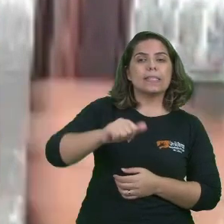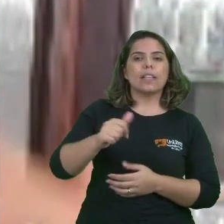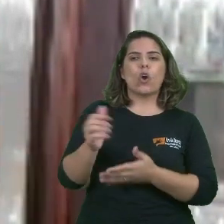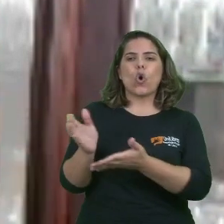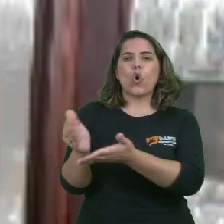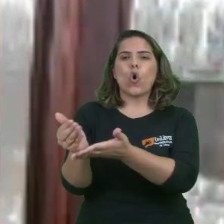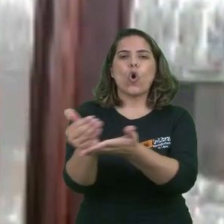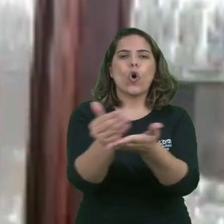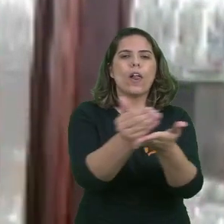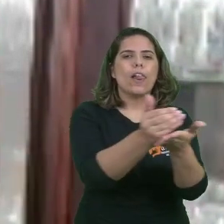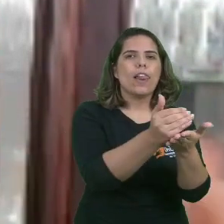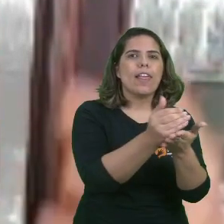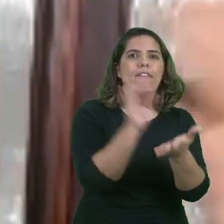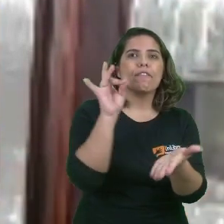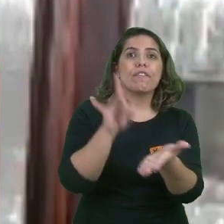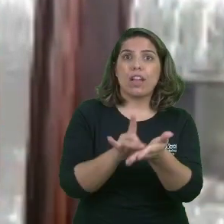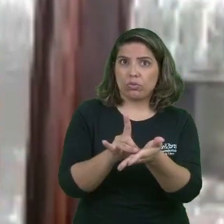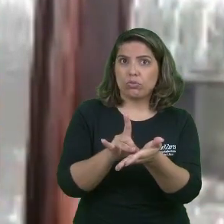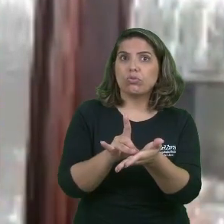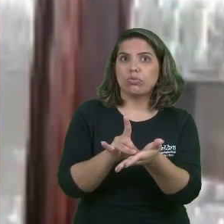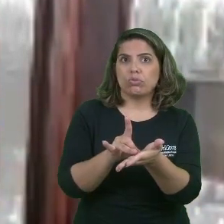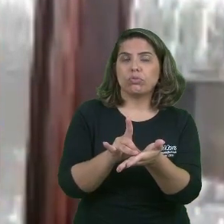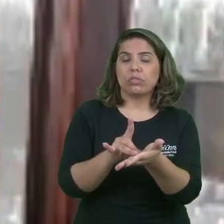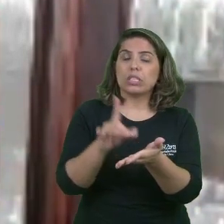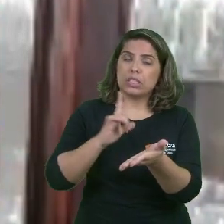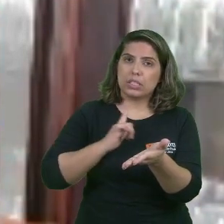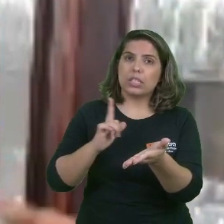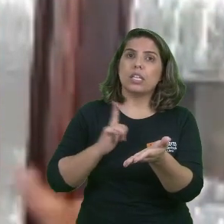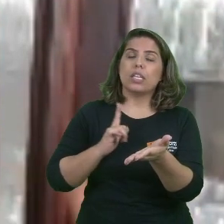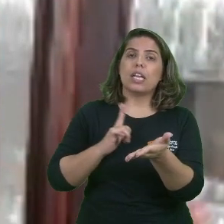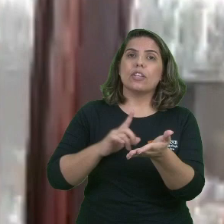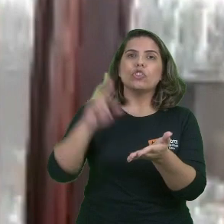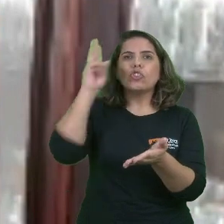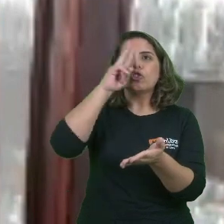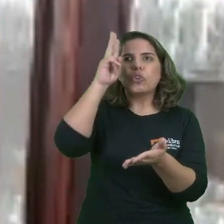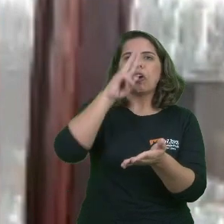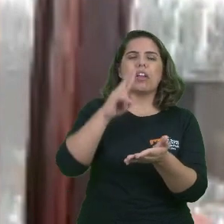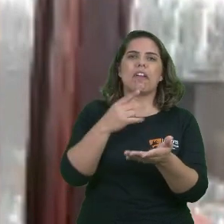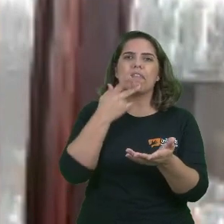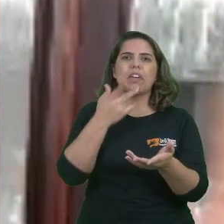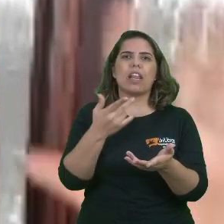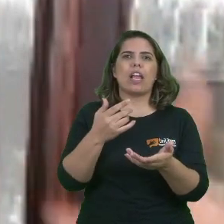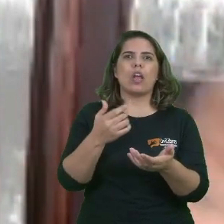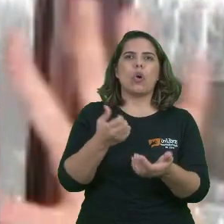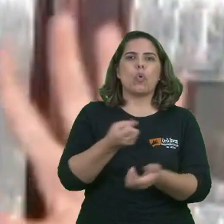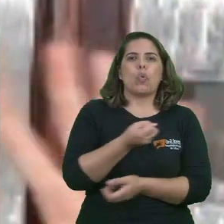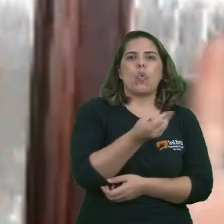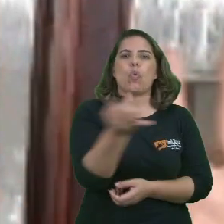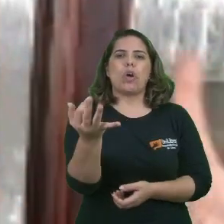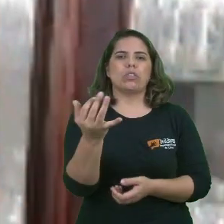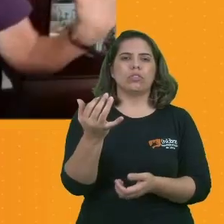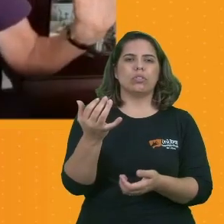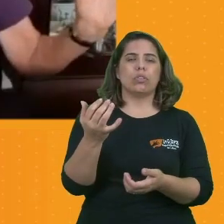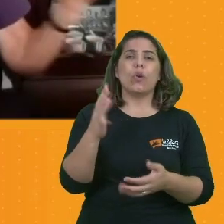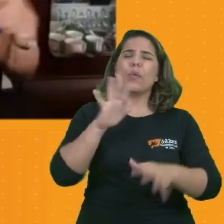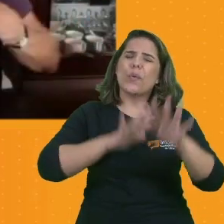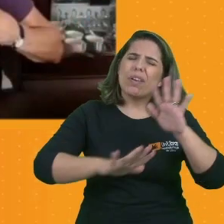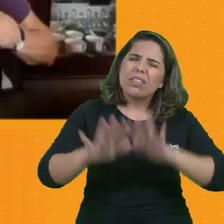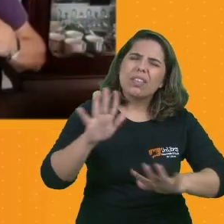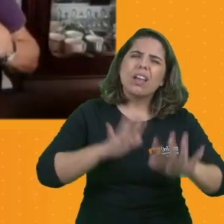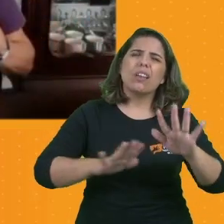colorir Poli fatos dados que seja essa história quali-quanti com cuidado